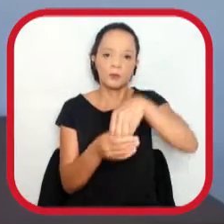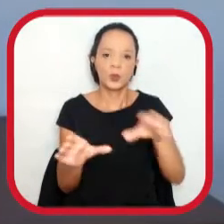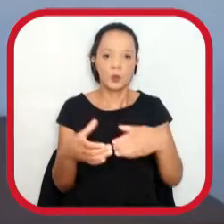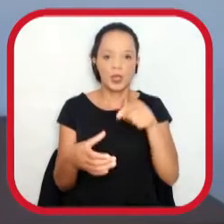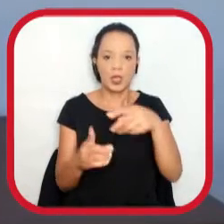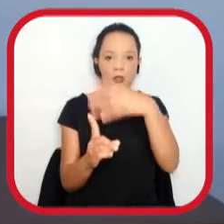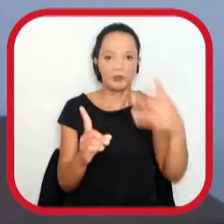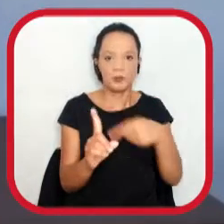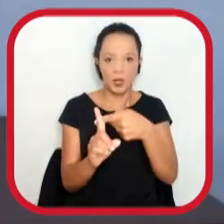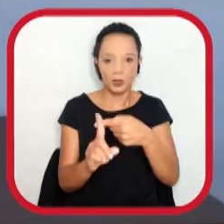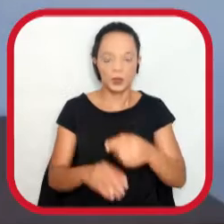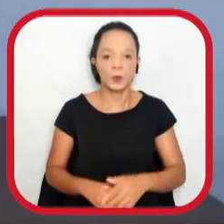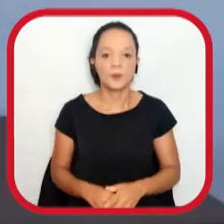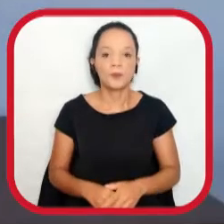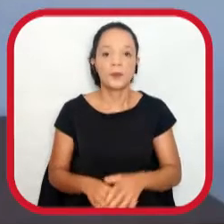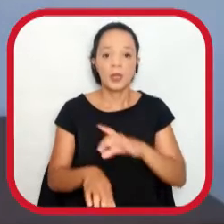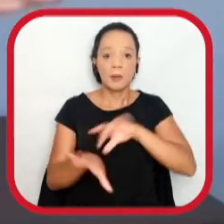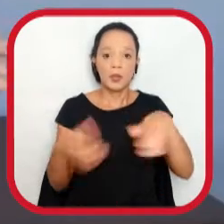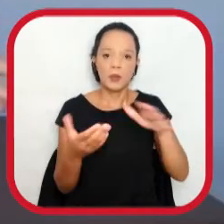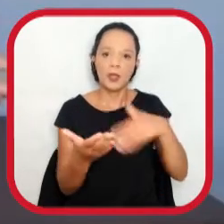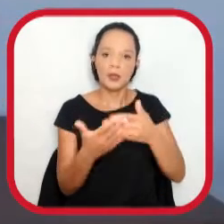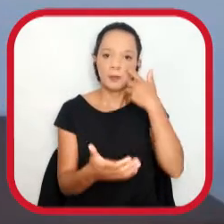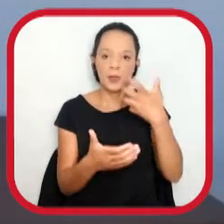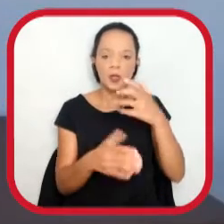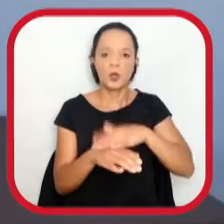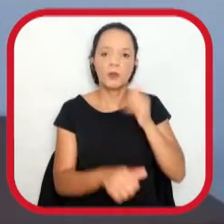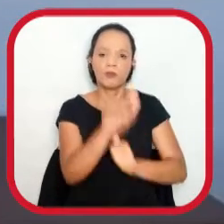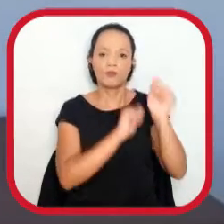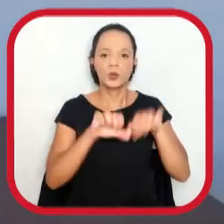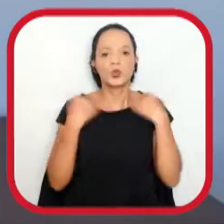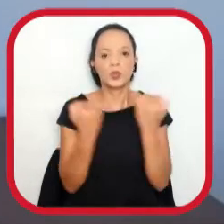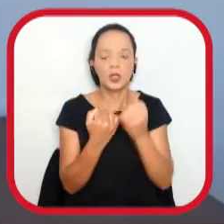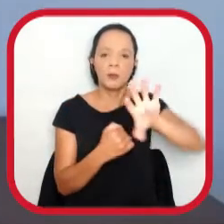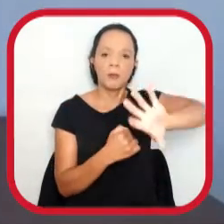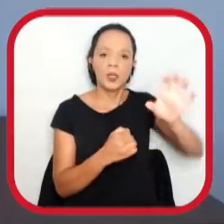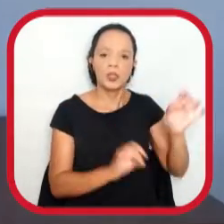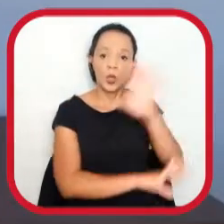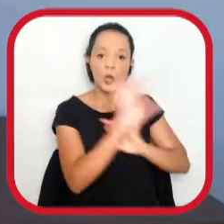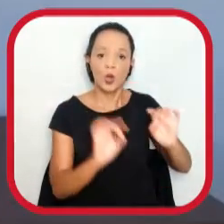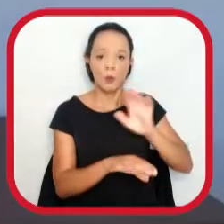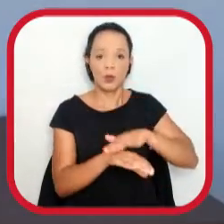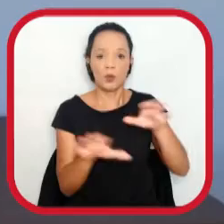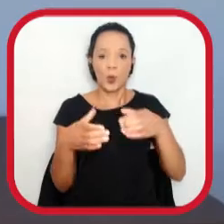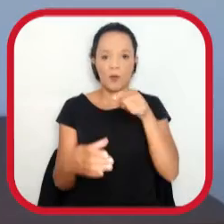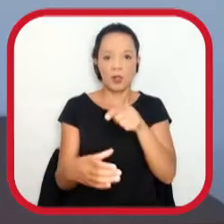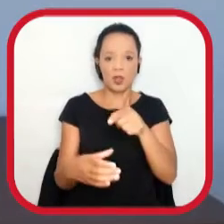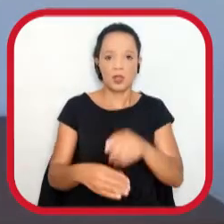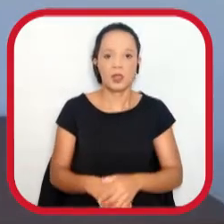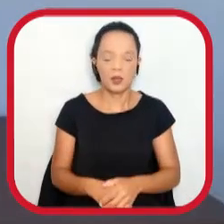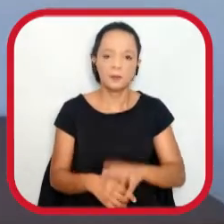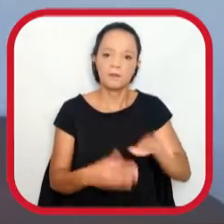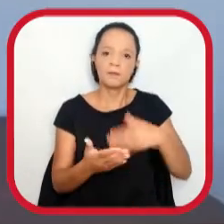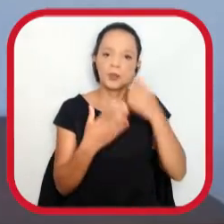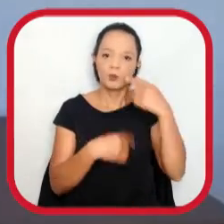os membros da comunidade LGBTI+. A pandemia foi também marcada por retrocessos sociais nos países europeus para esta